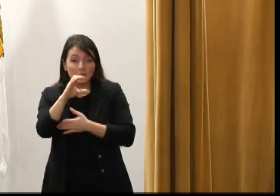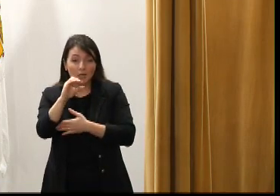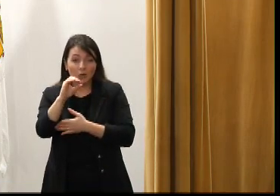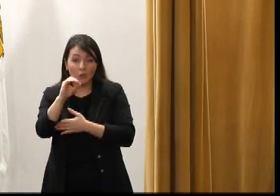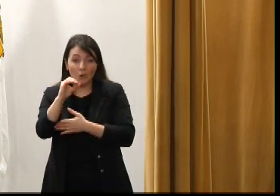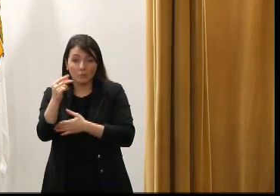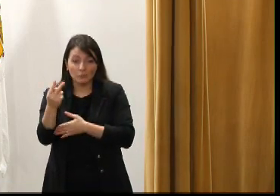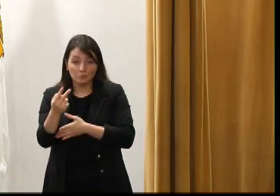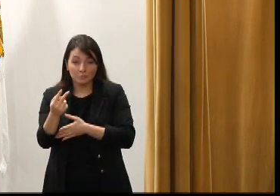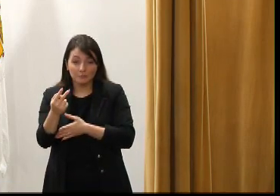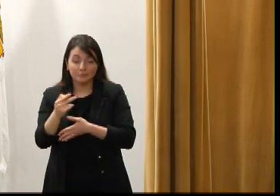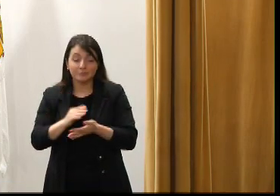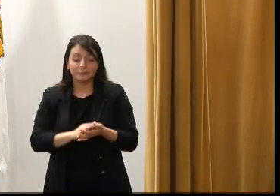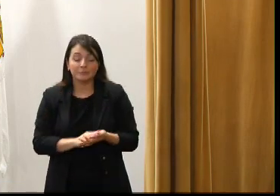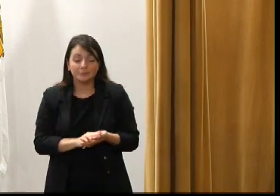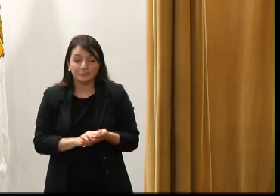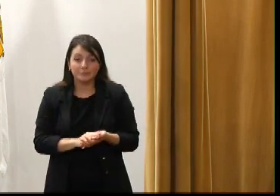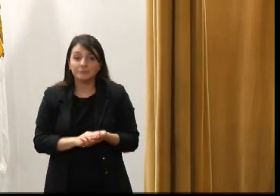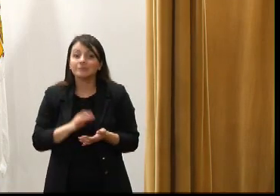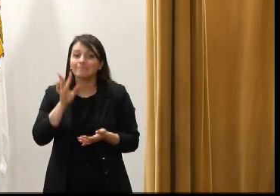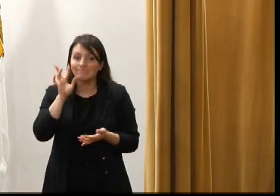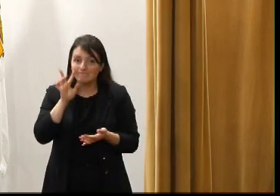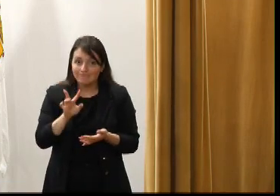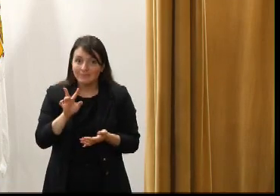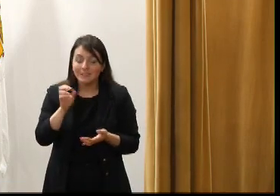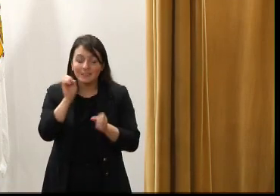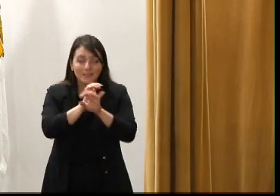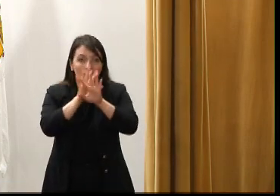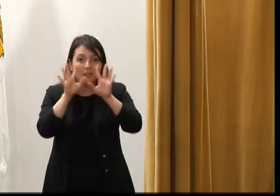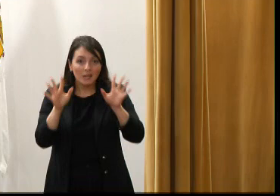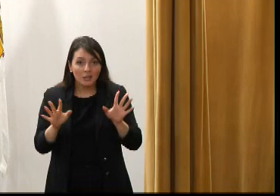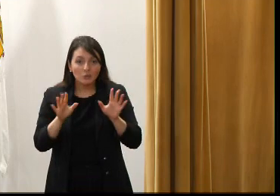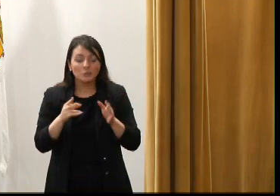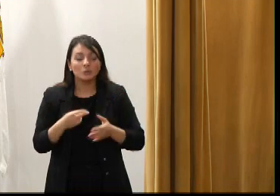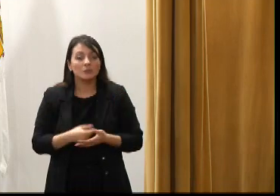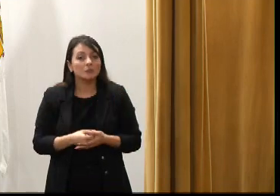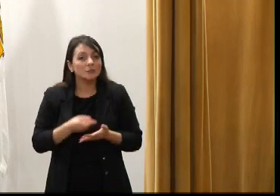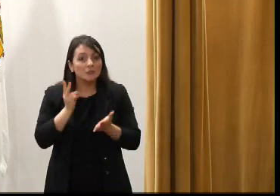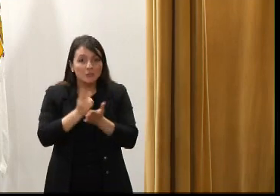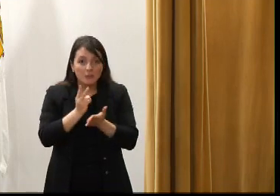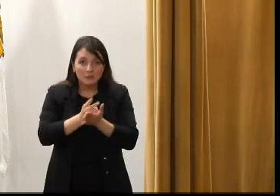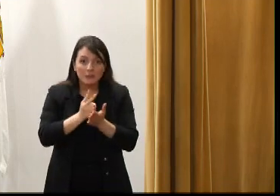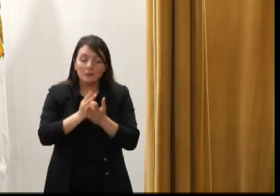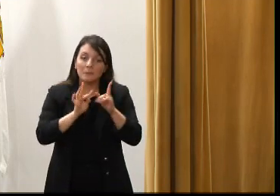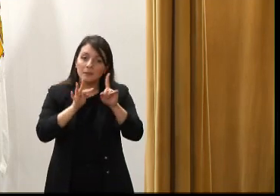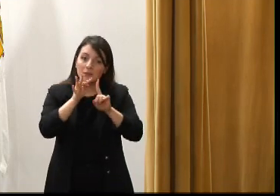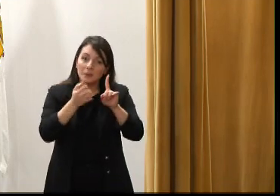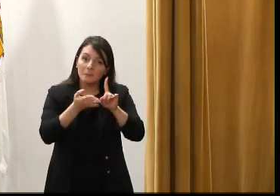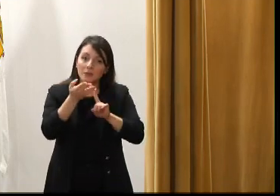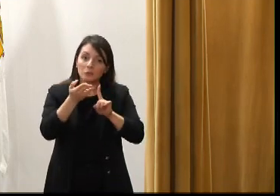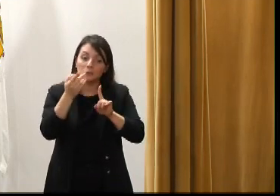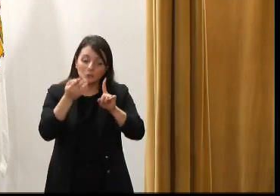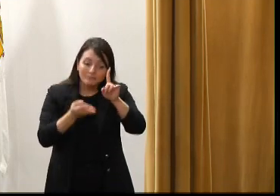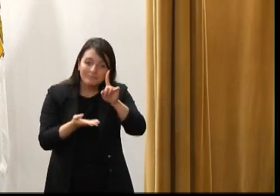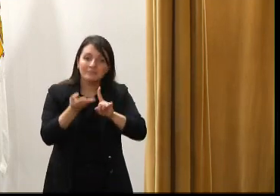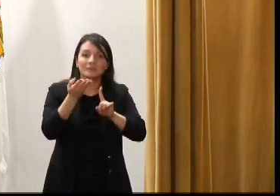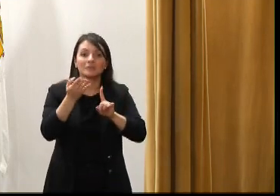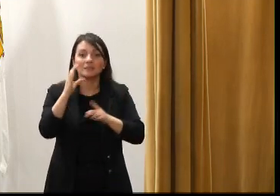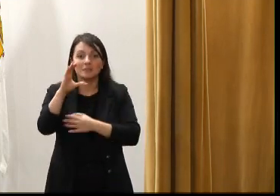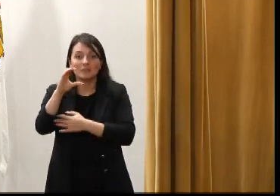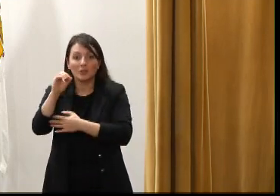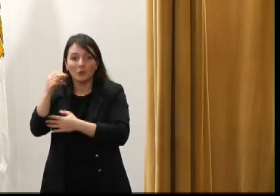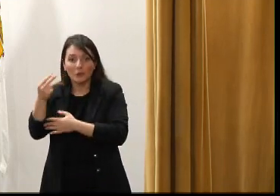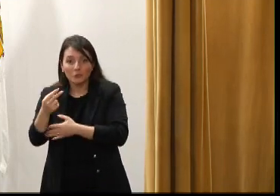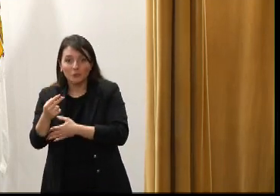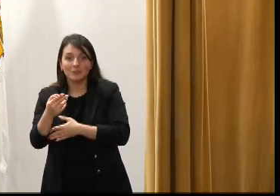CO2. E a gente pode ver que está muito claro que toda vez que eu tenho um pico de temperatura, eu tive um pico de CO2. Olha, pico, pico,